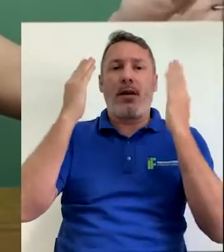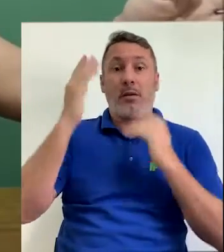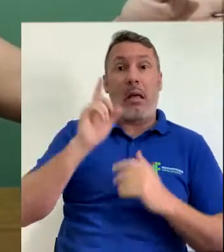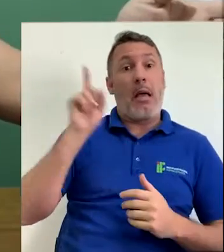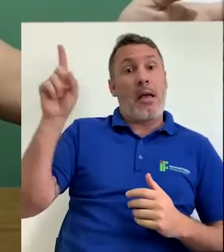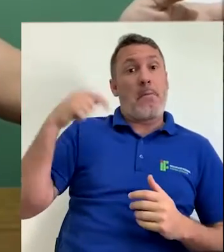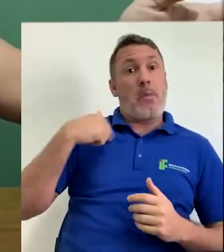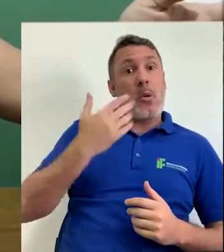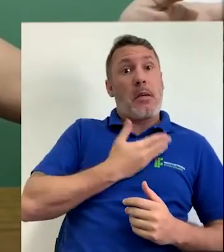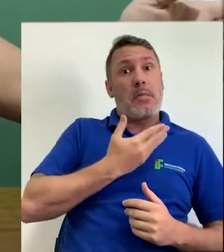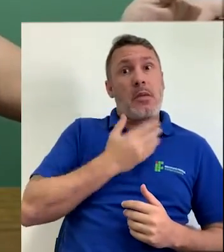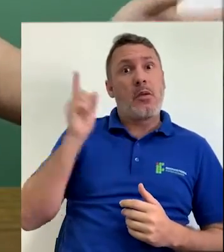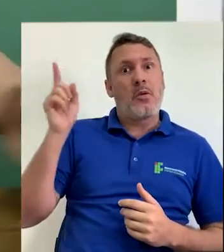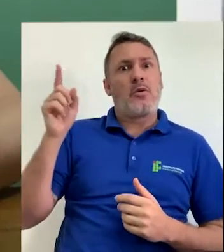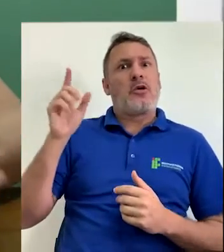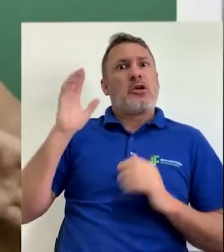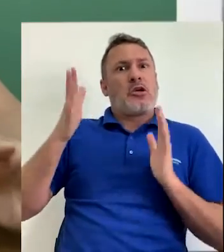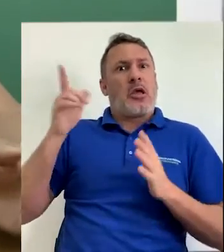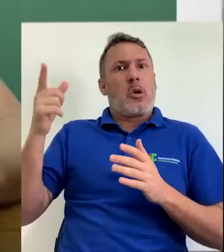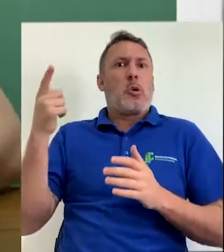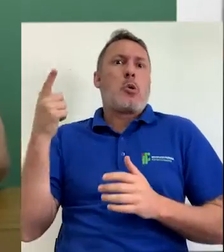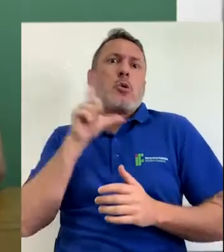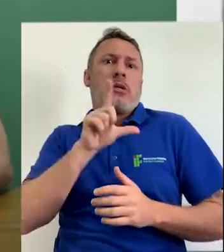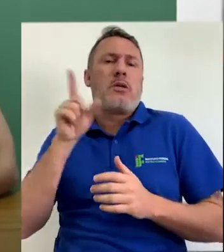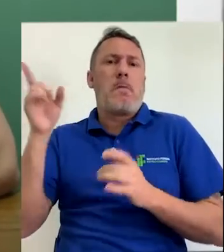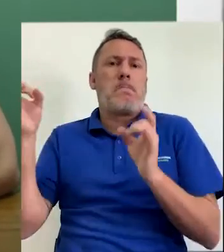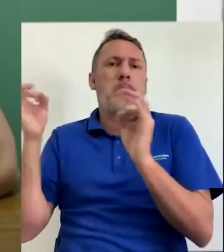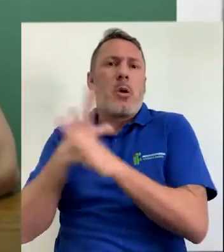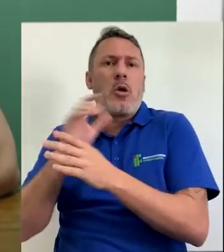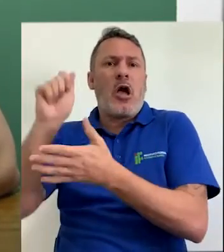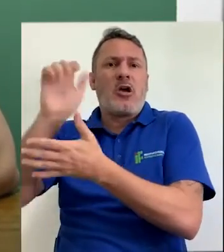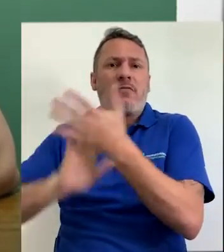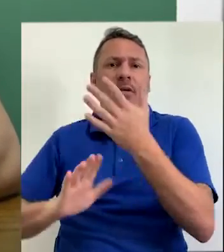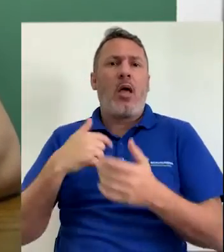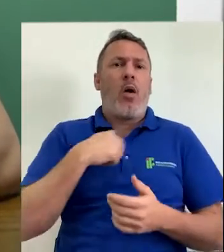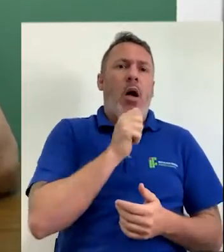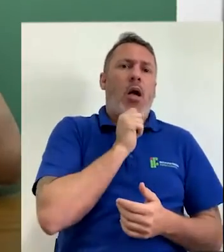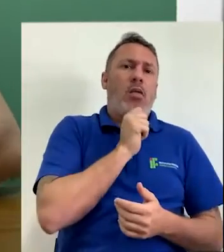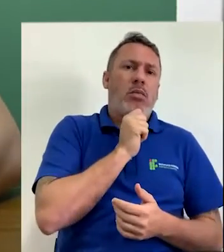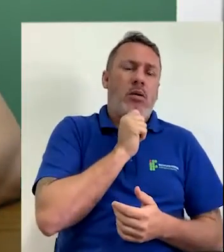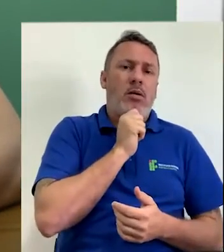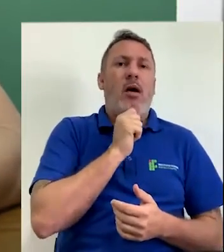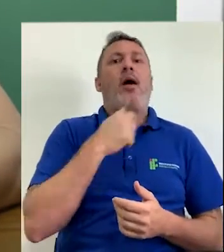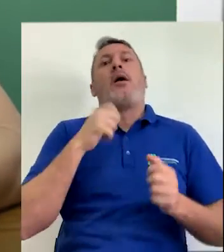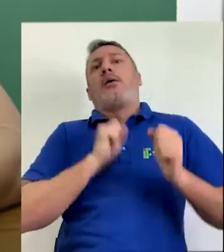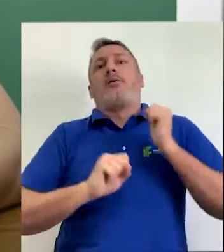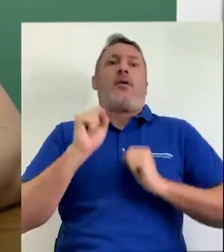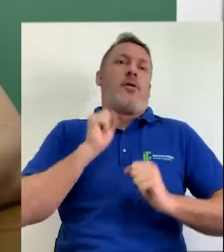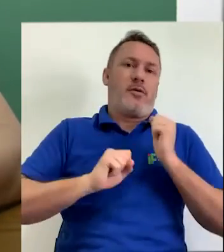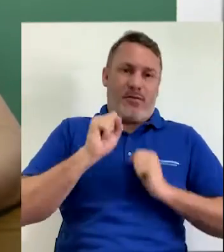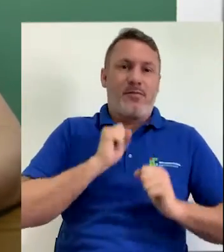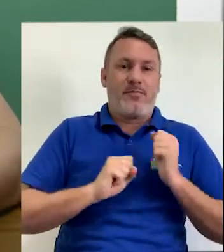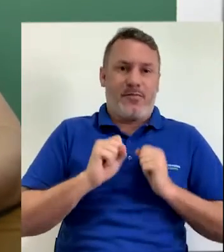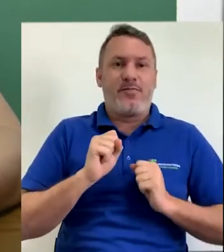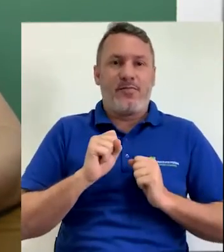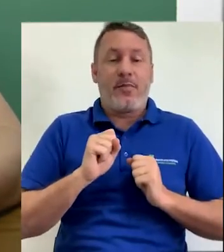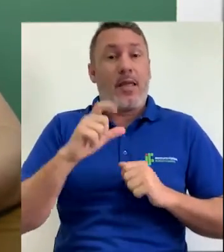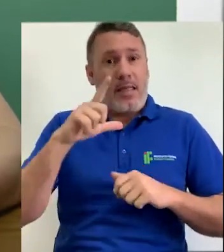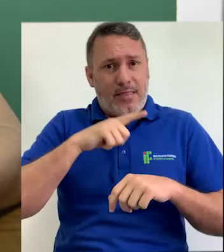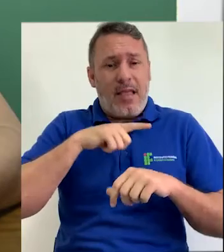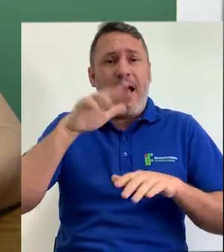meu amigo já fez o trabalho e eu não. Em muitos momentos de nossas